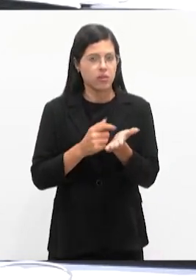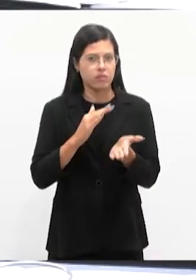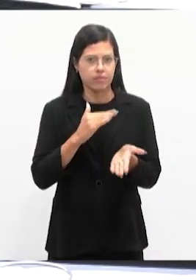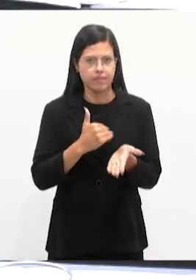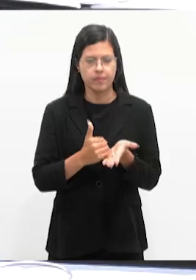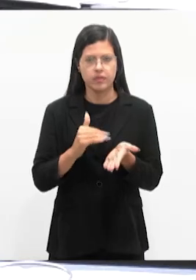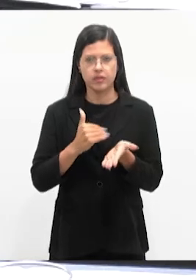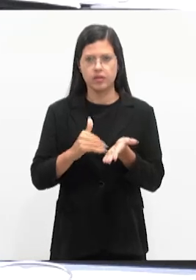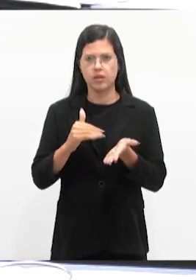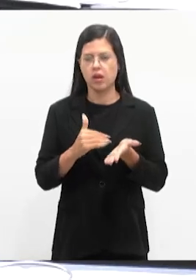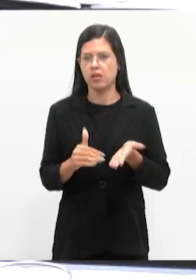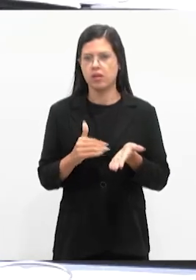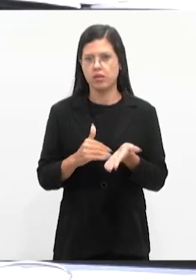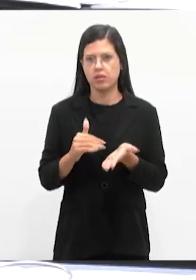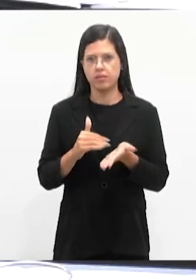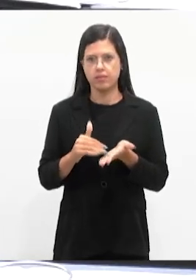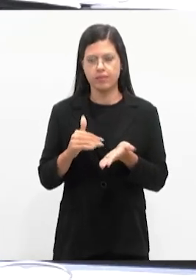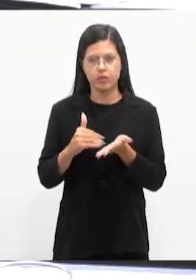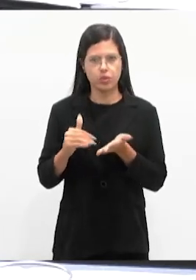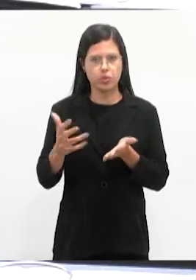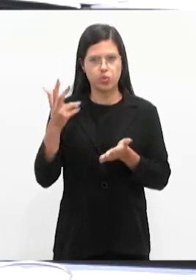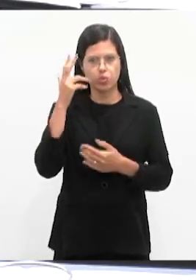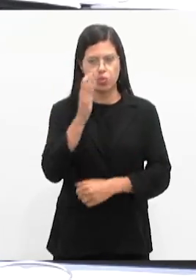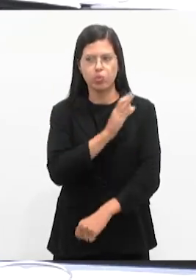Secretaria de Cultura,